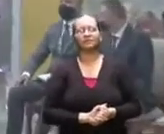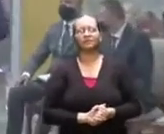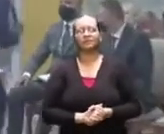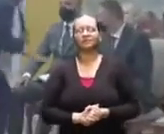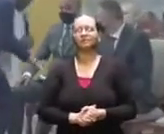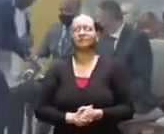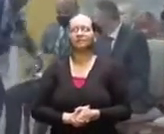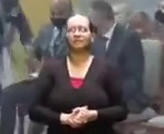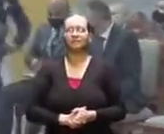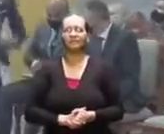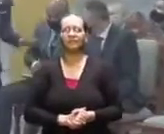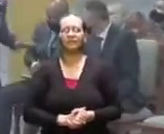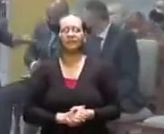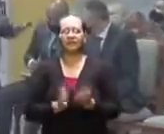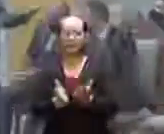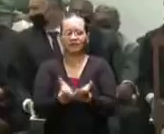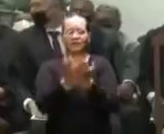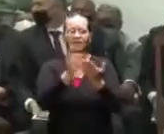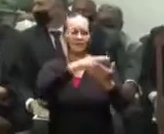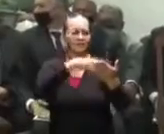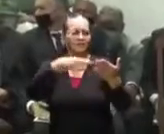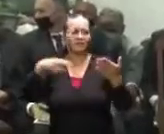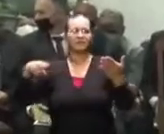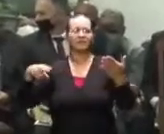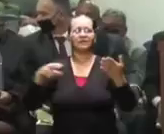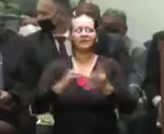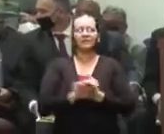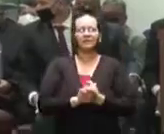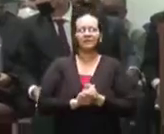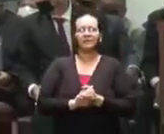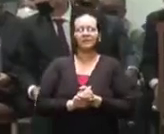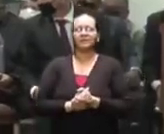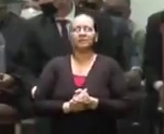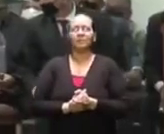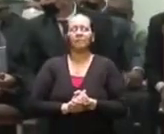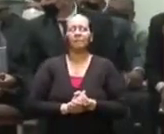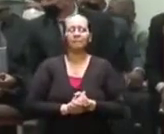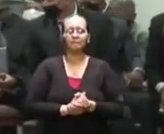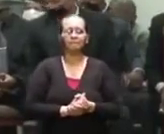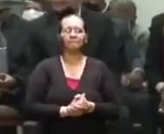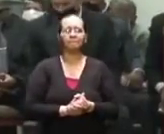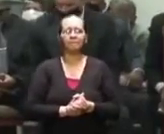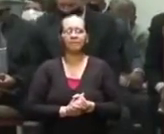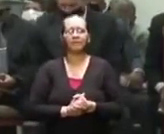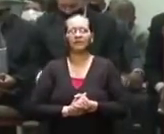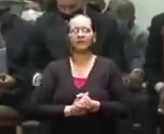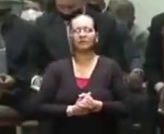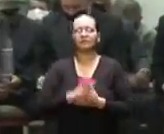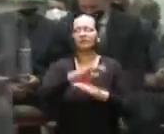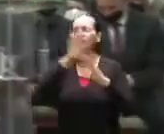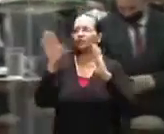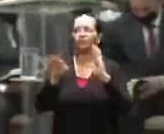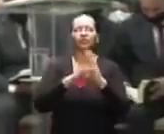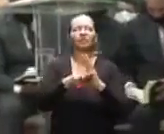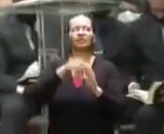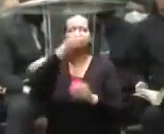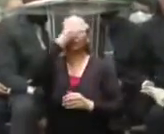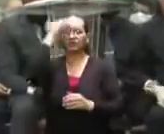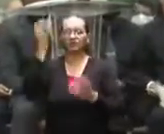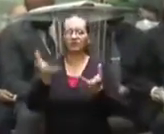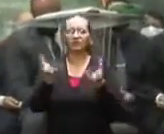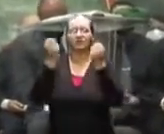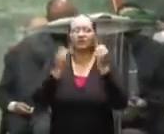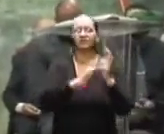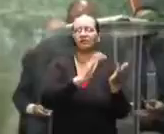Olha, pode ler. Volta para 20. Nós estamos encerrando agora. Todo mundo vai receber